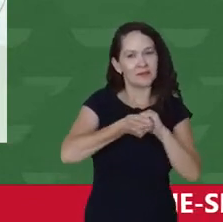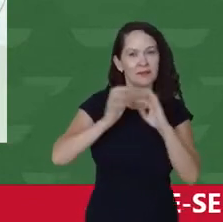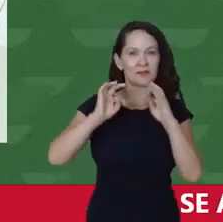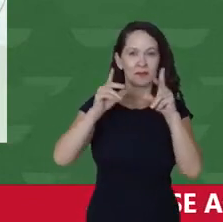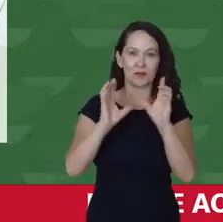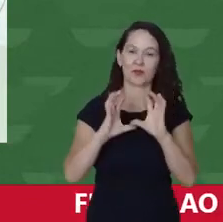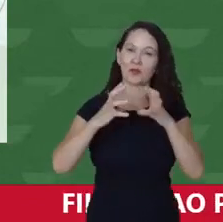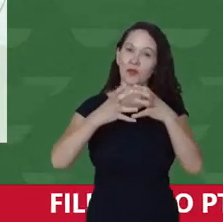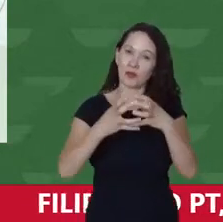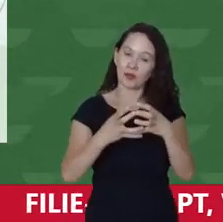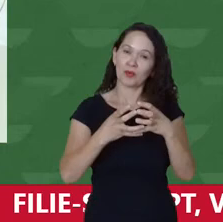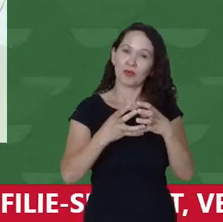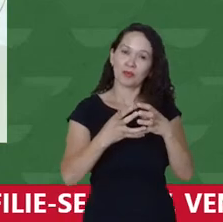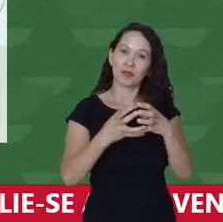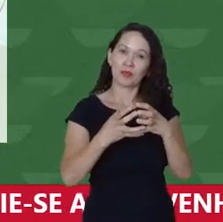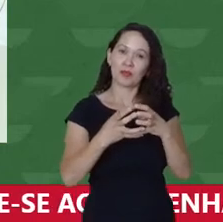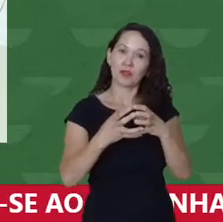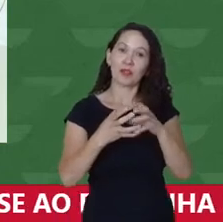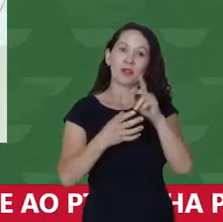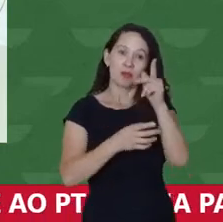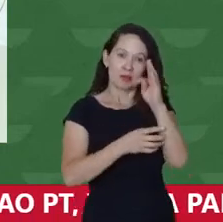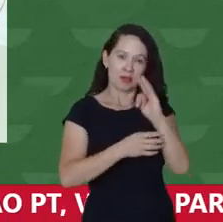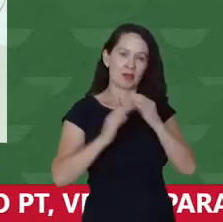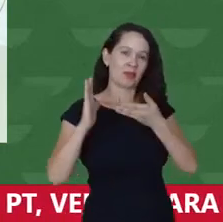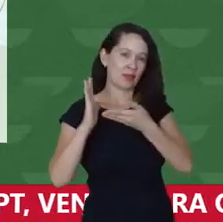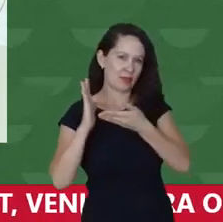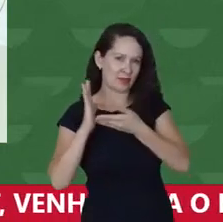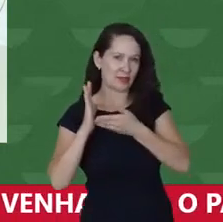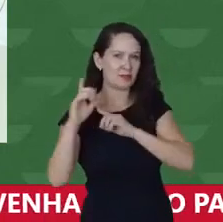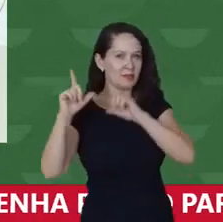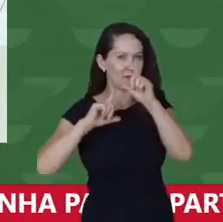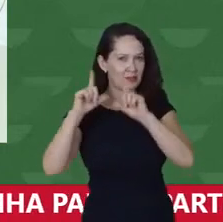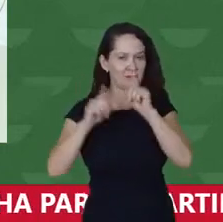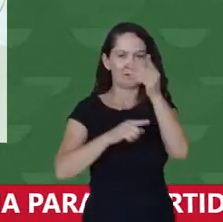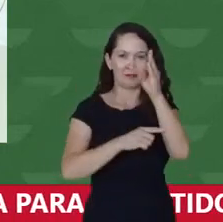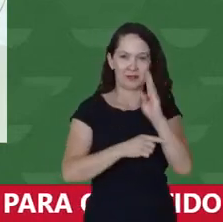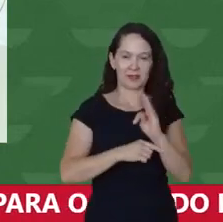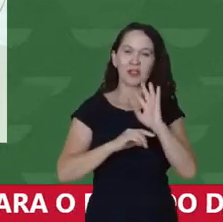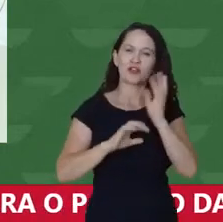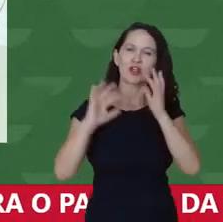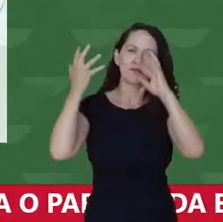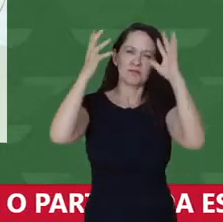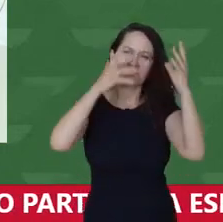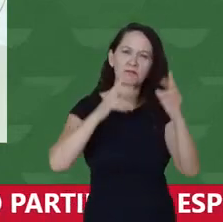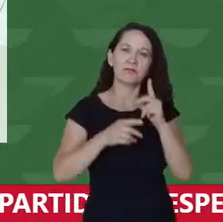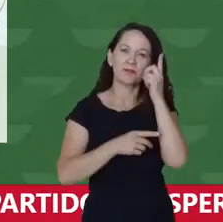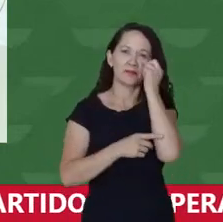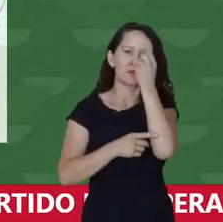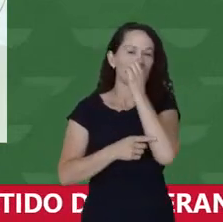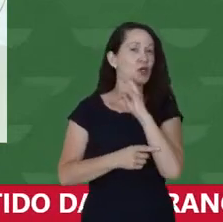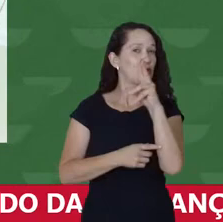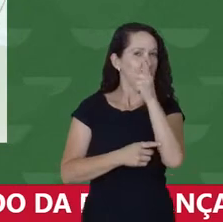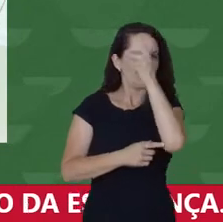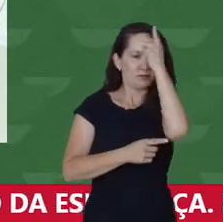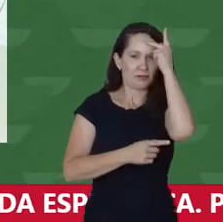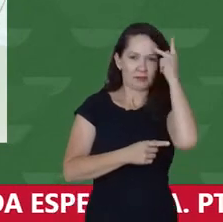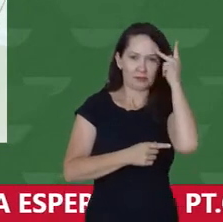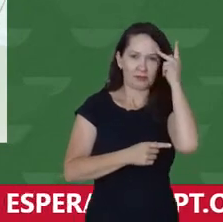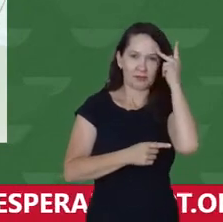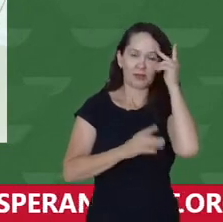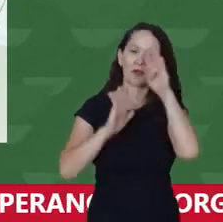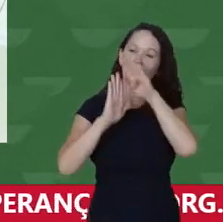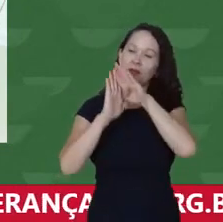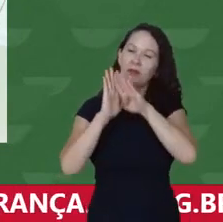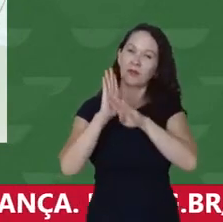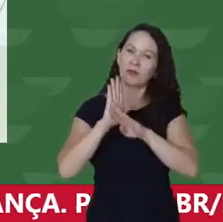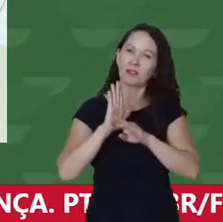nossa equipe aí do PT na Câmara, da TVPT. Já parabenizar, Bongás, você e todos os demais pela